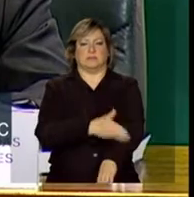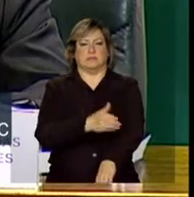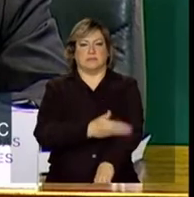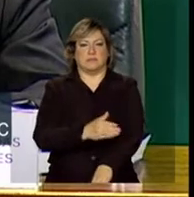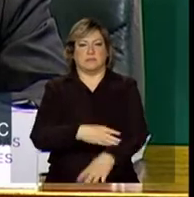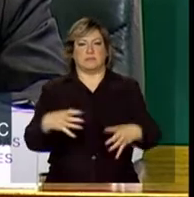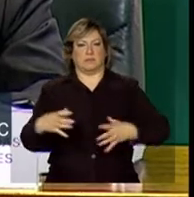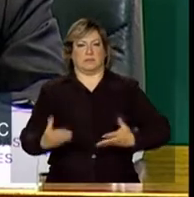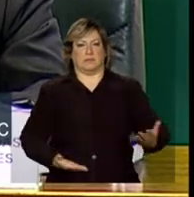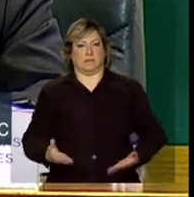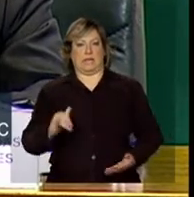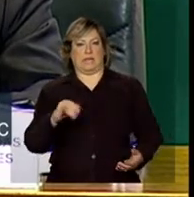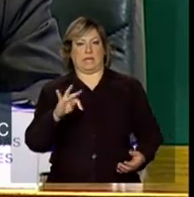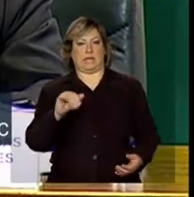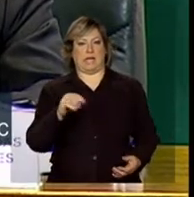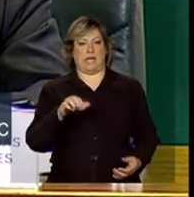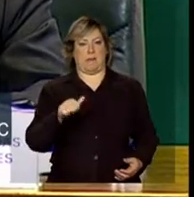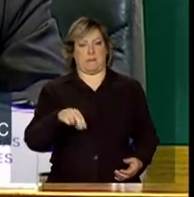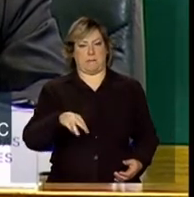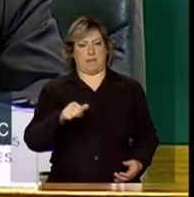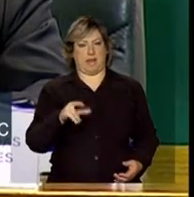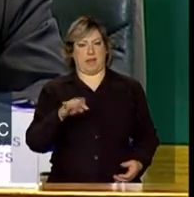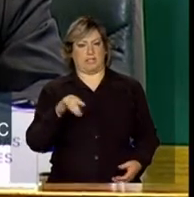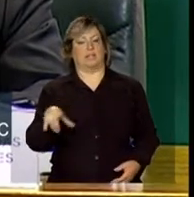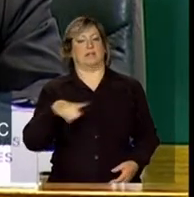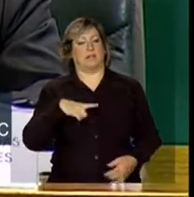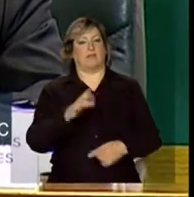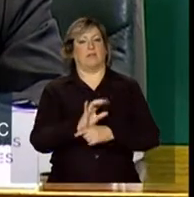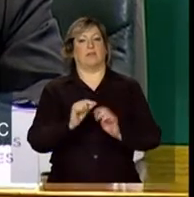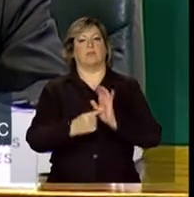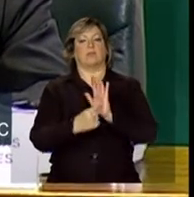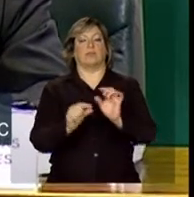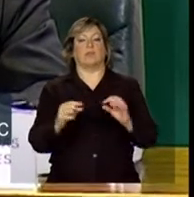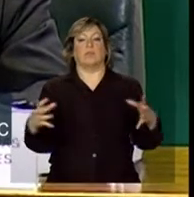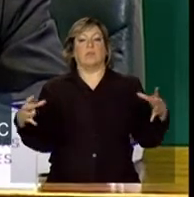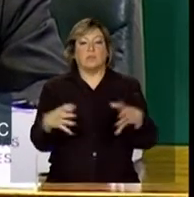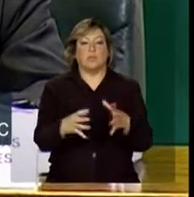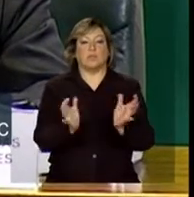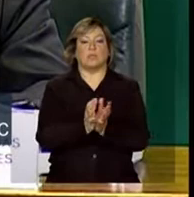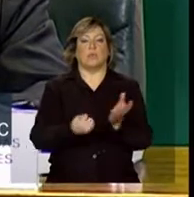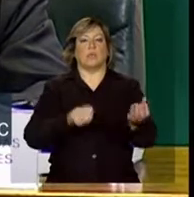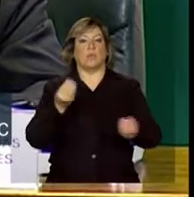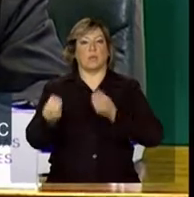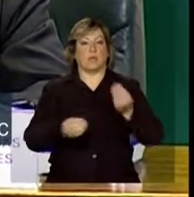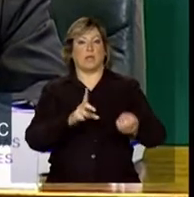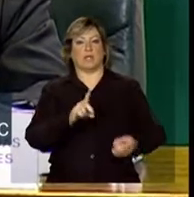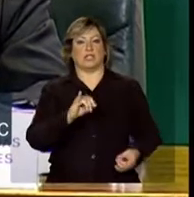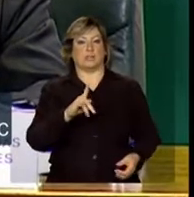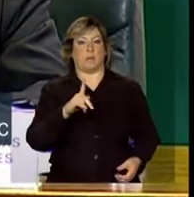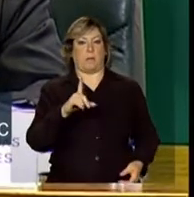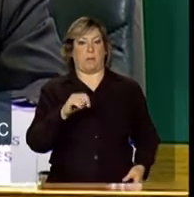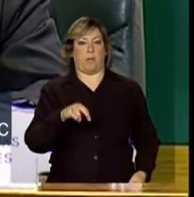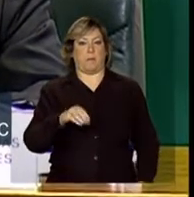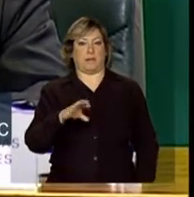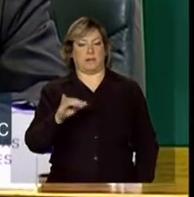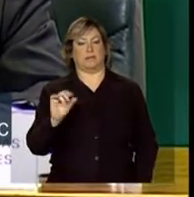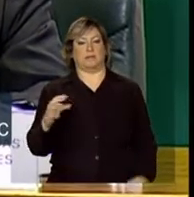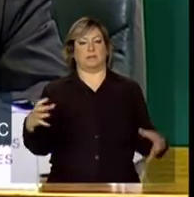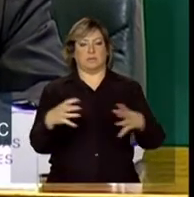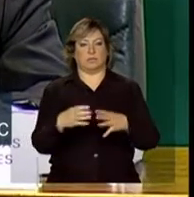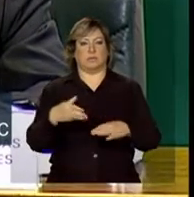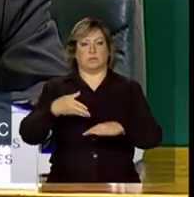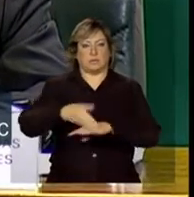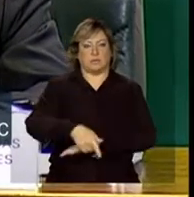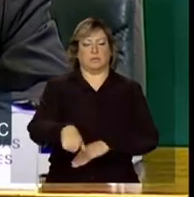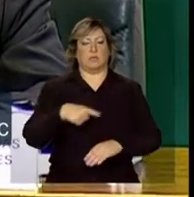brasileiro no campo da promoção do comércio está refletido ainda na introdução da cadeira diplomacia e promoção comercial no currículo